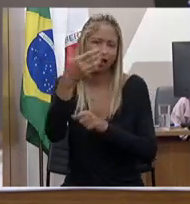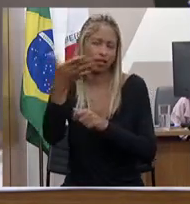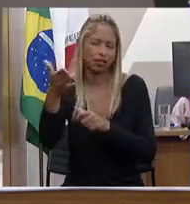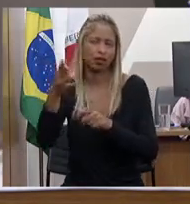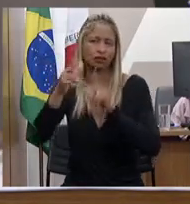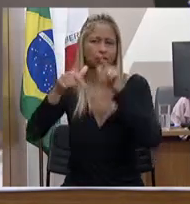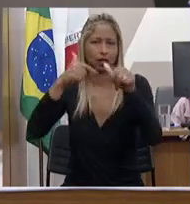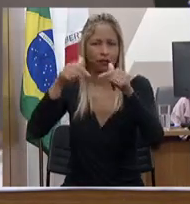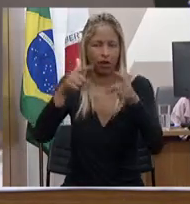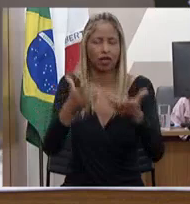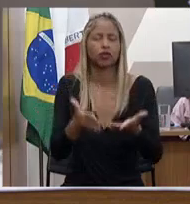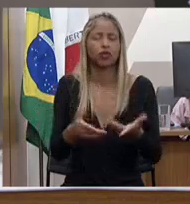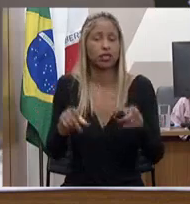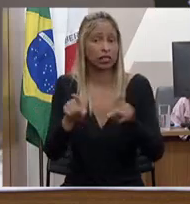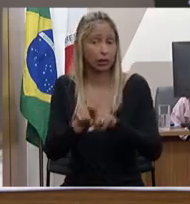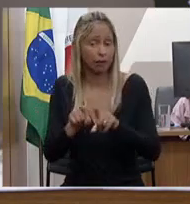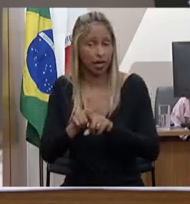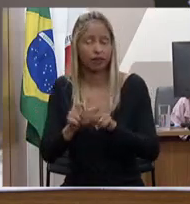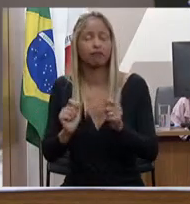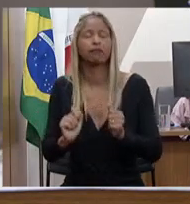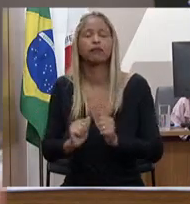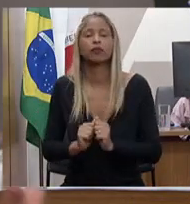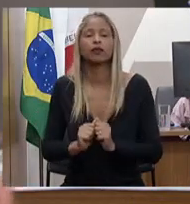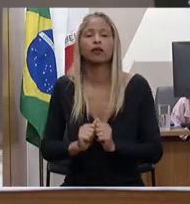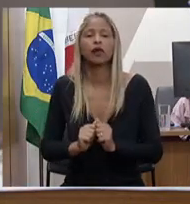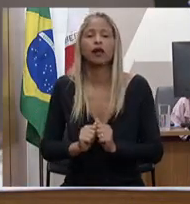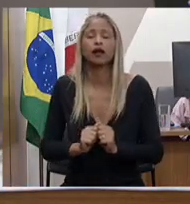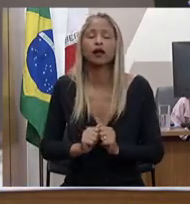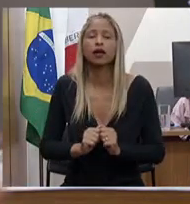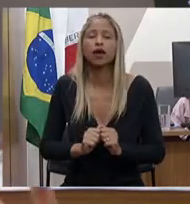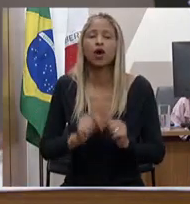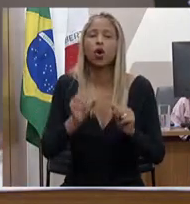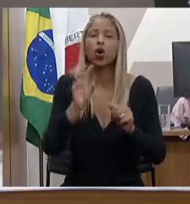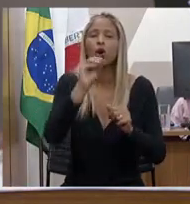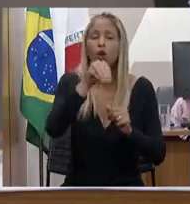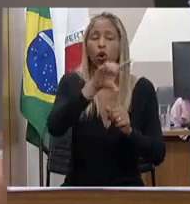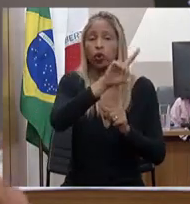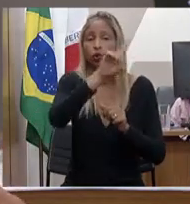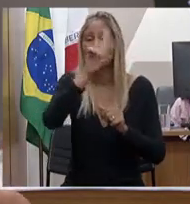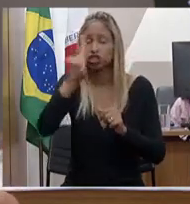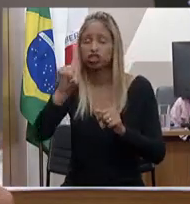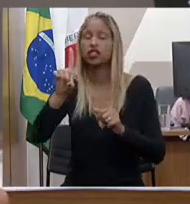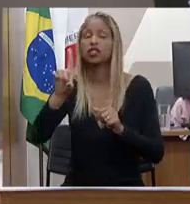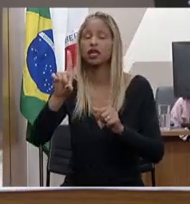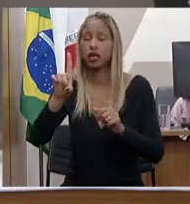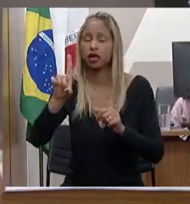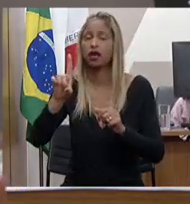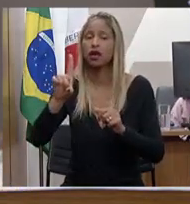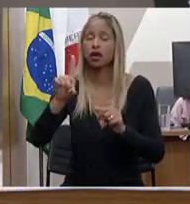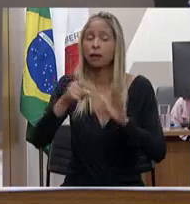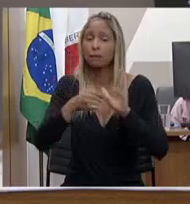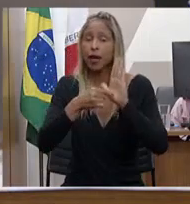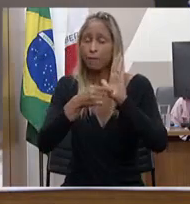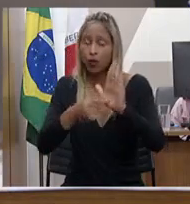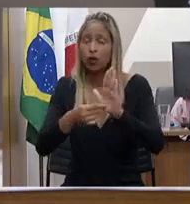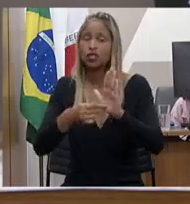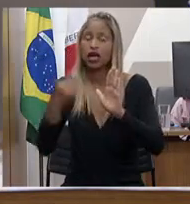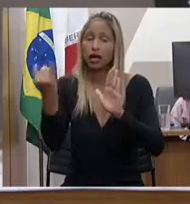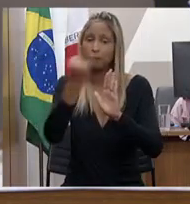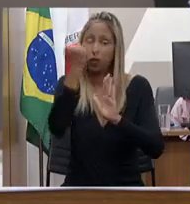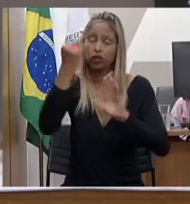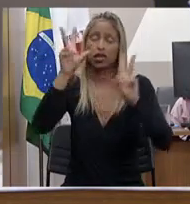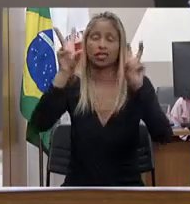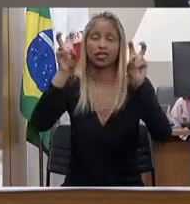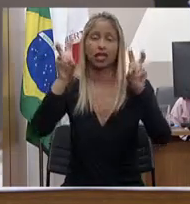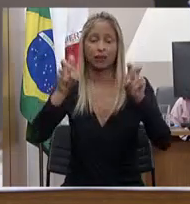2003 a oitê colocou essa data como um dia para demonstrar a importância da